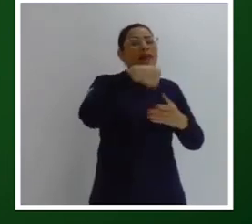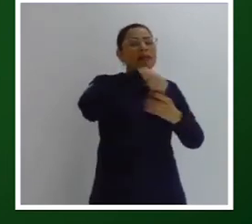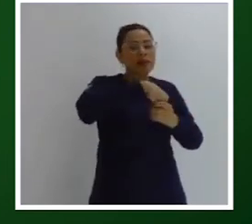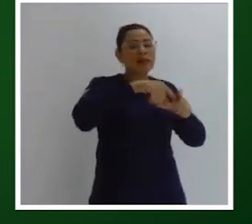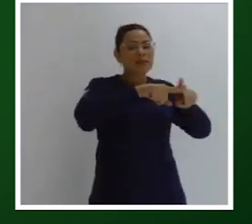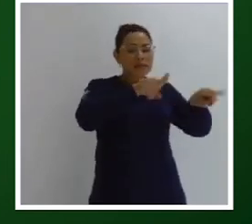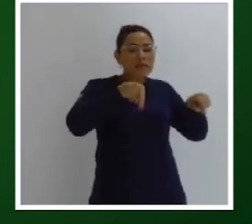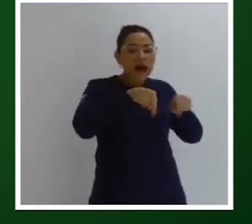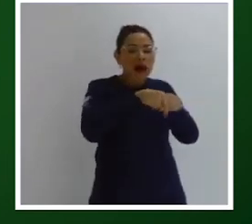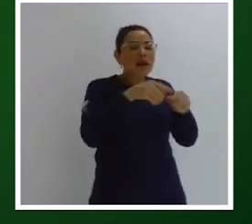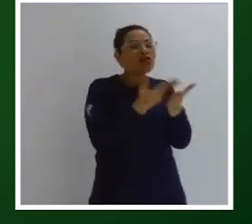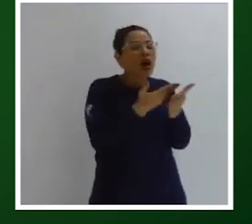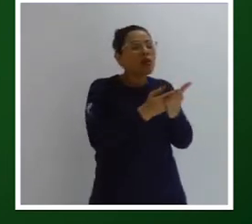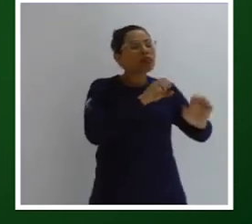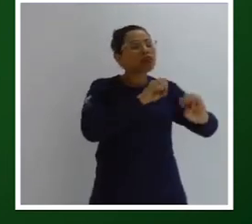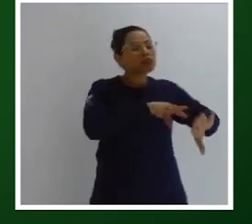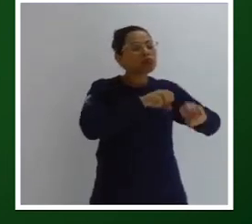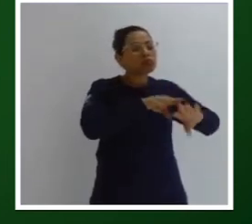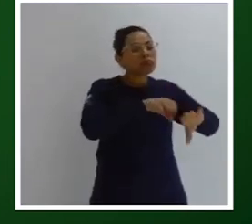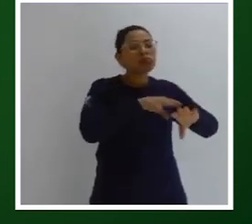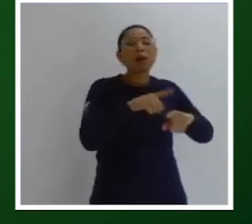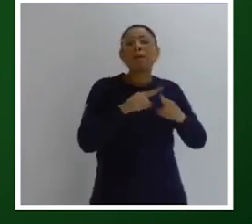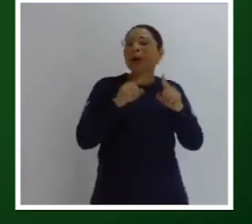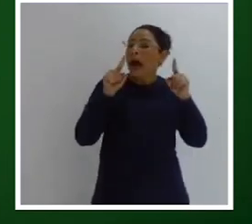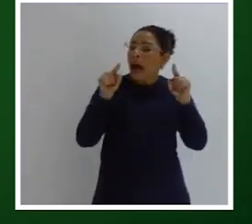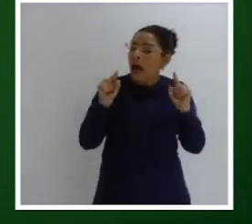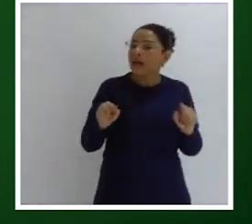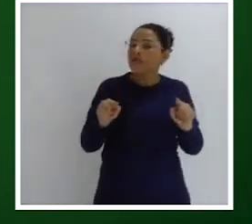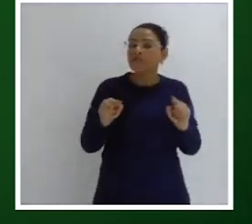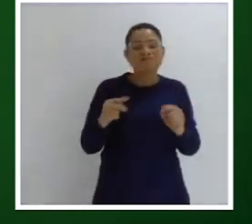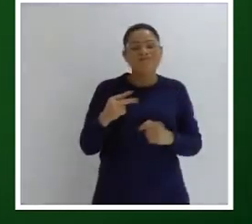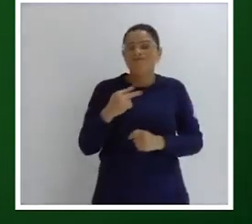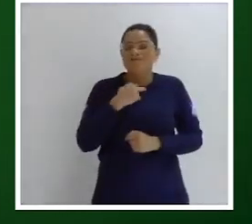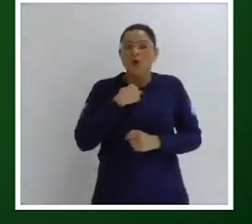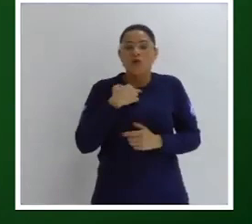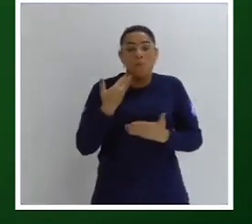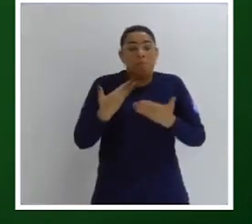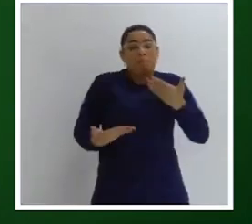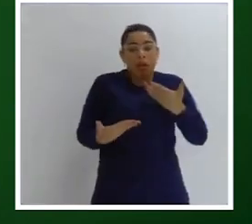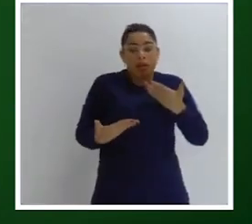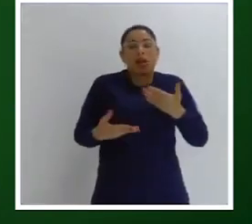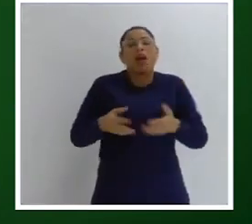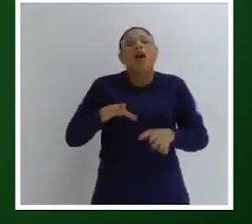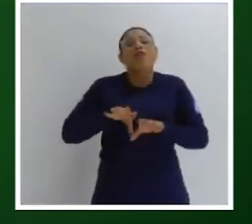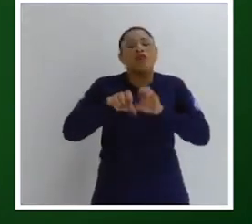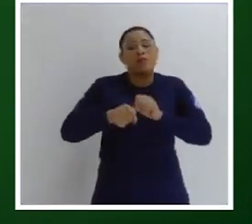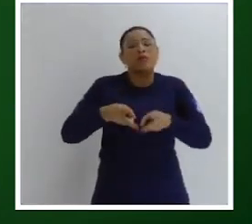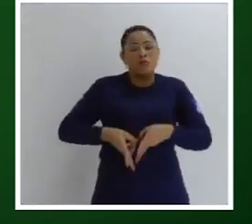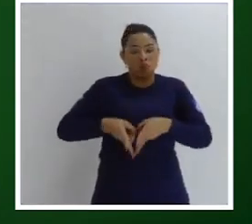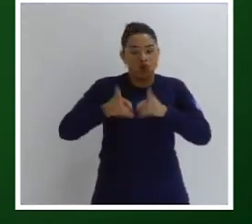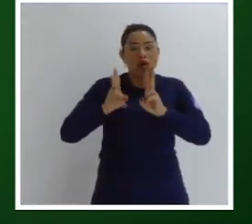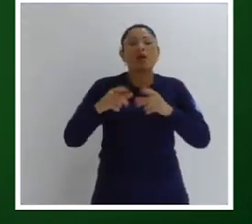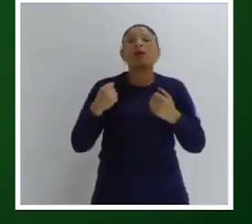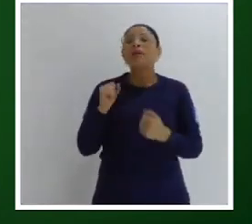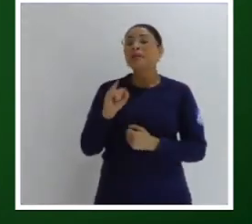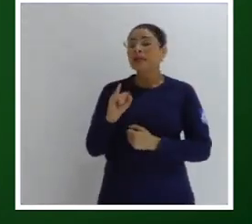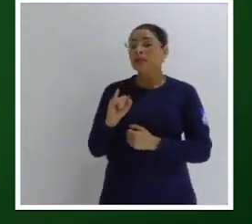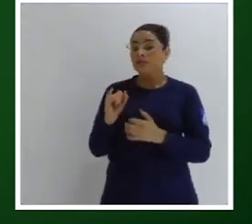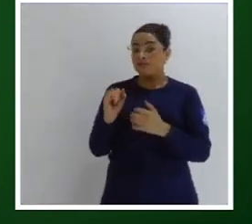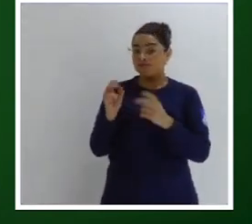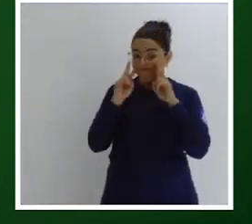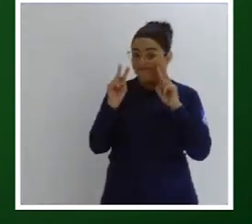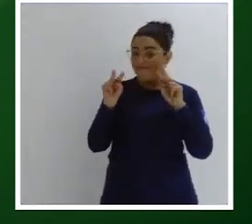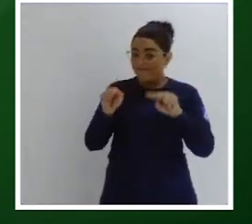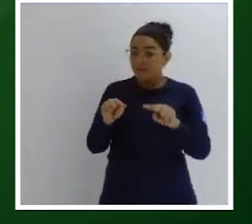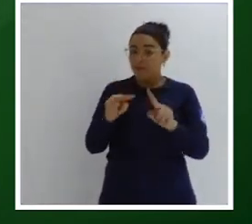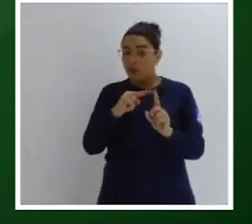entra em sala de aula mas nós não podemos perder de vista a formação continuada né isso a gente observar é